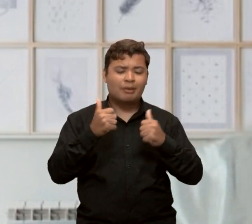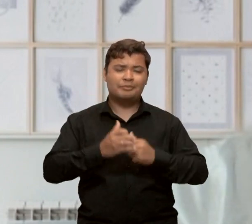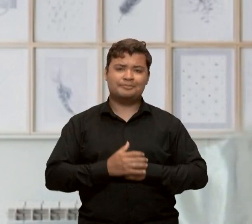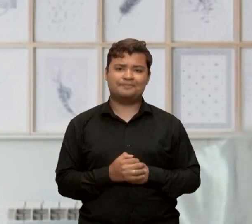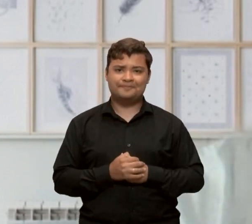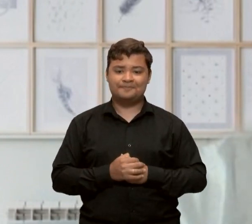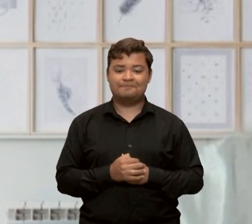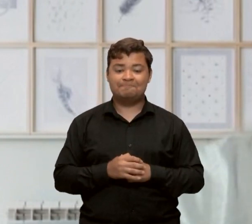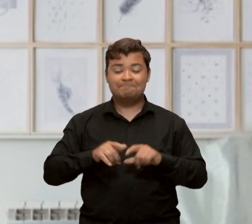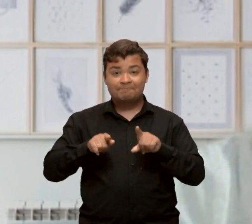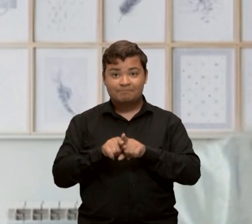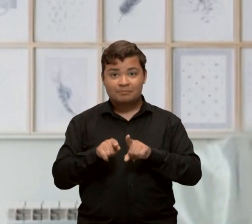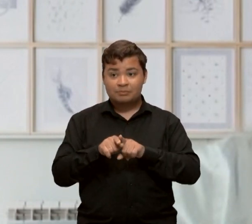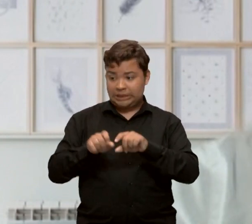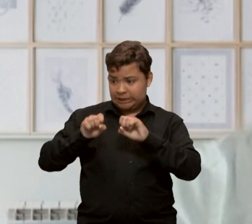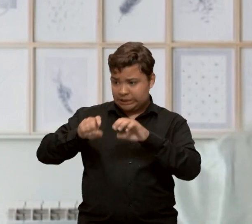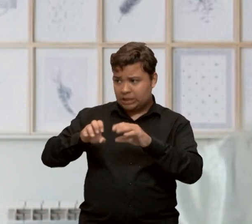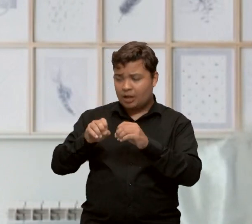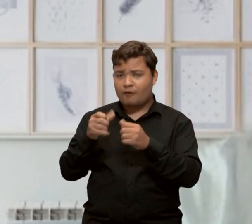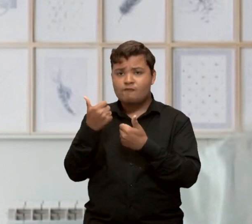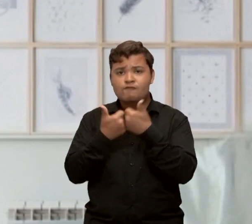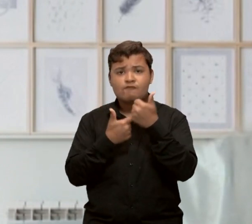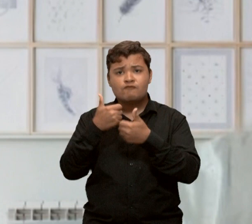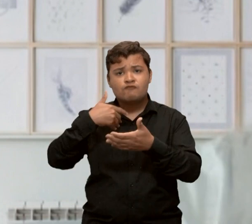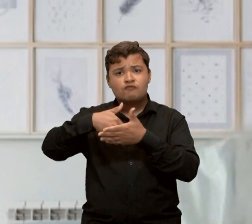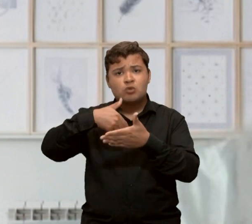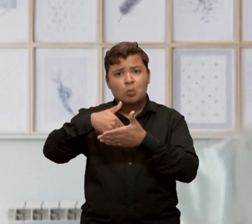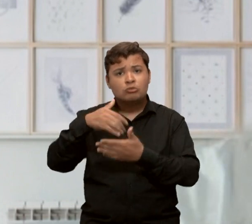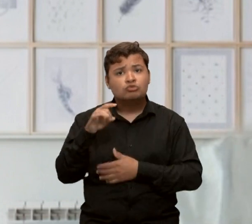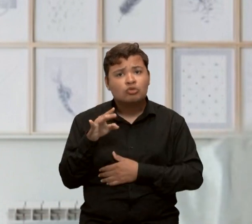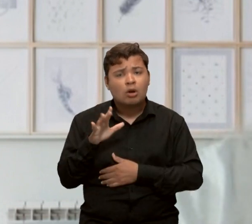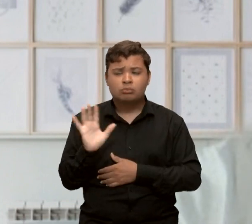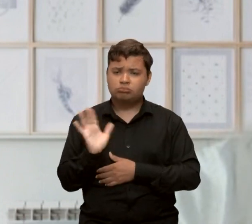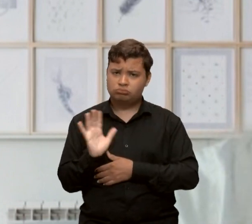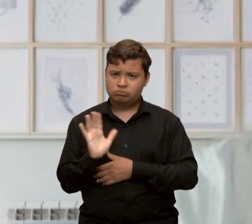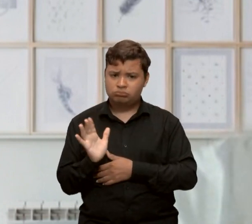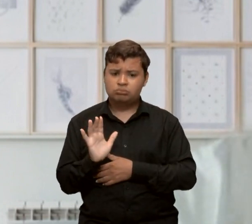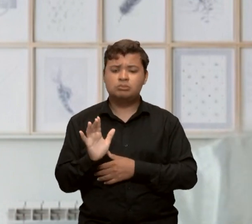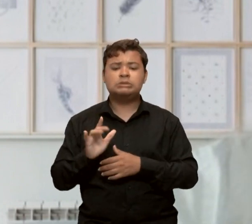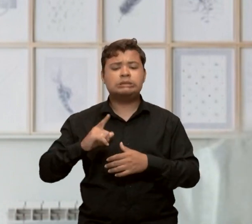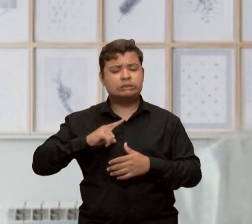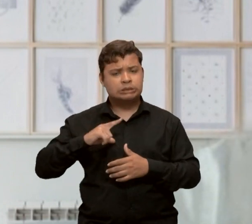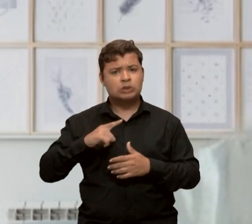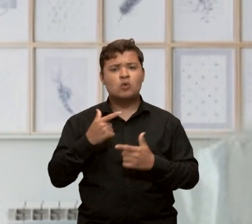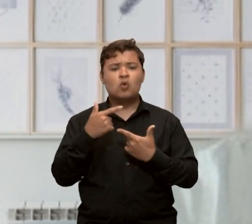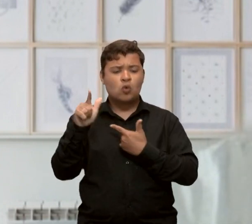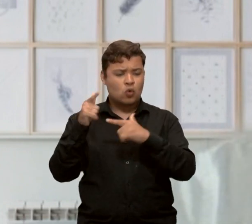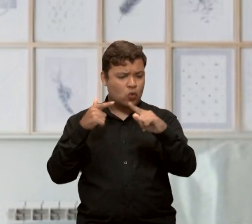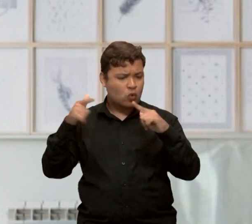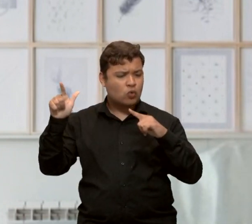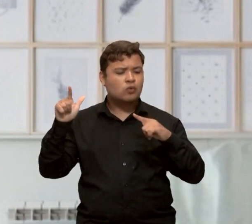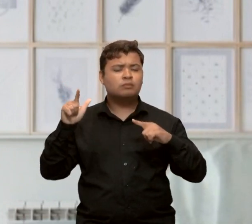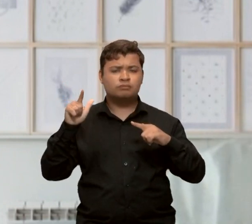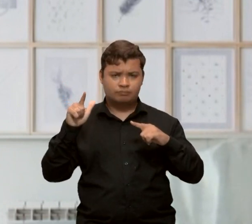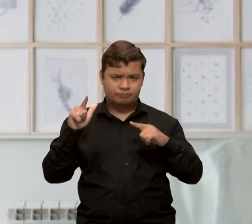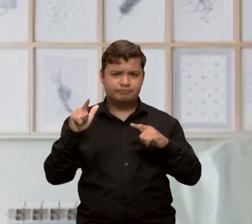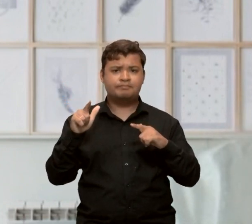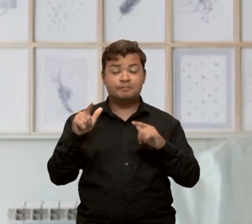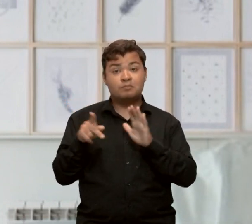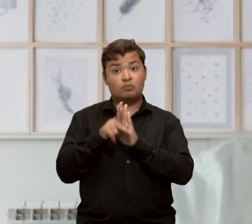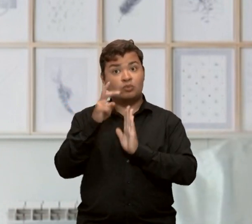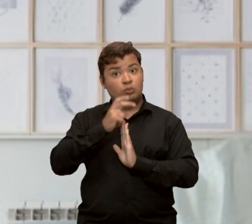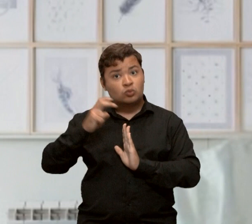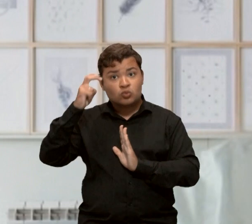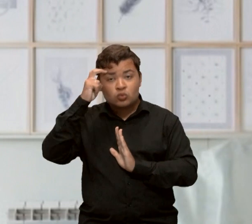E ensinar mais do que futebol. Então, nesse programa, por exemplo, nós dialogamos com outras práticas da cultura,